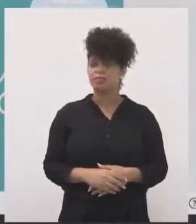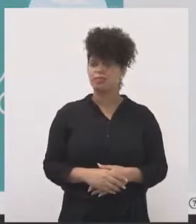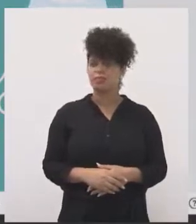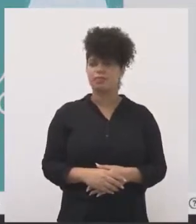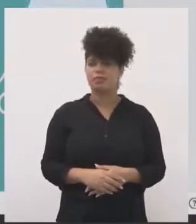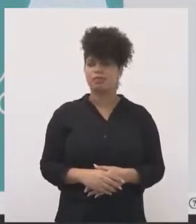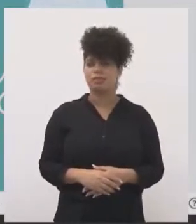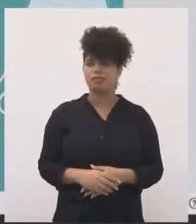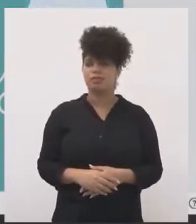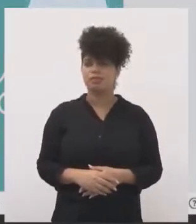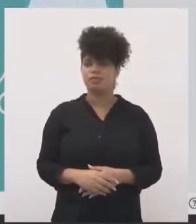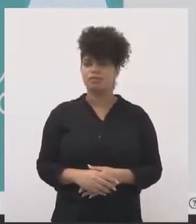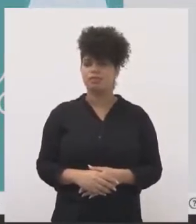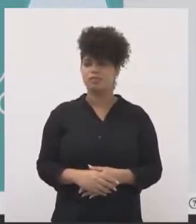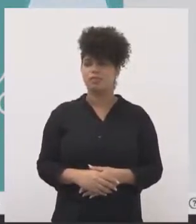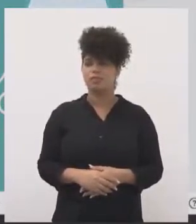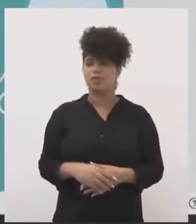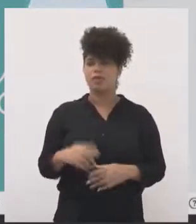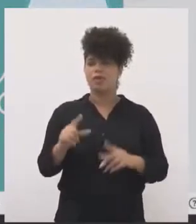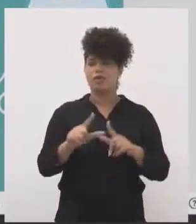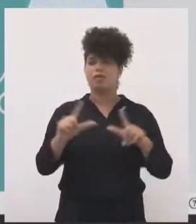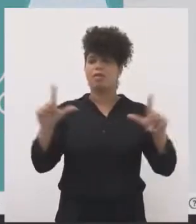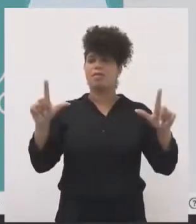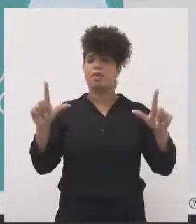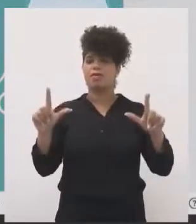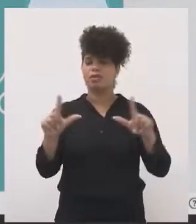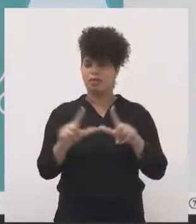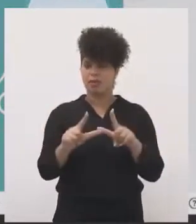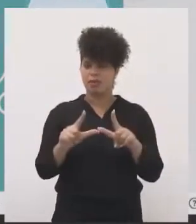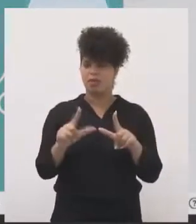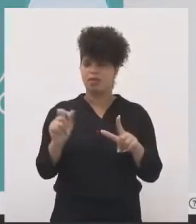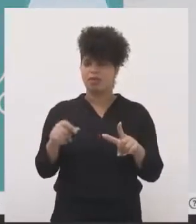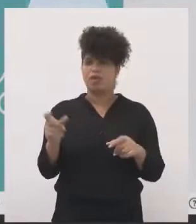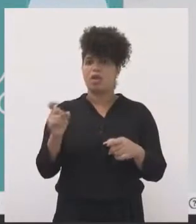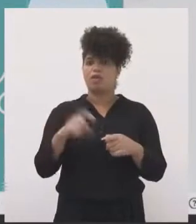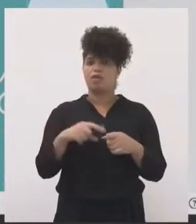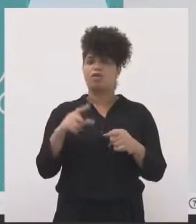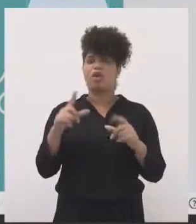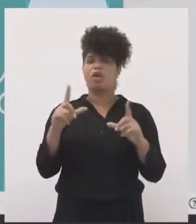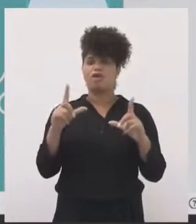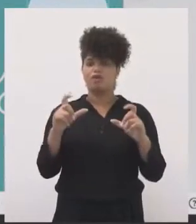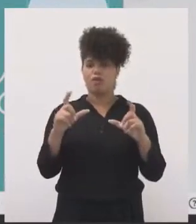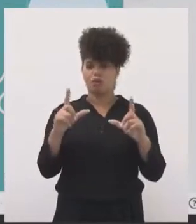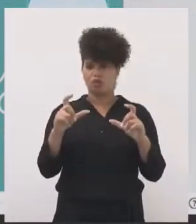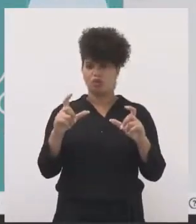de controlar o tamanho do quadro, então eu posso voltar lá em foto,